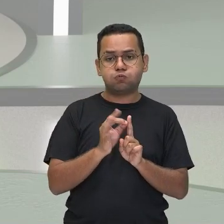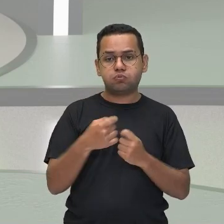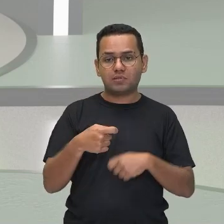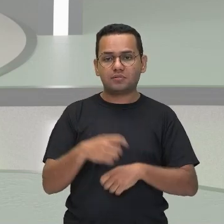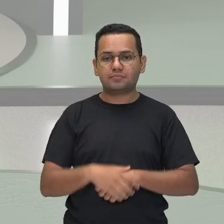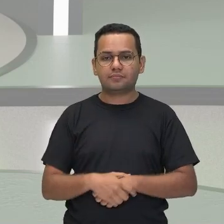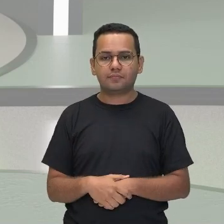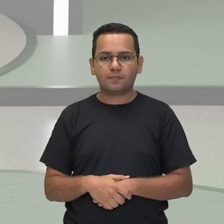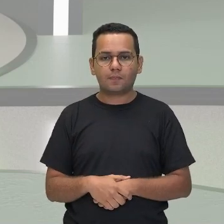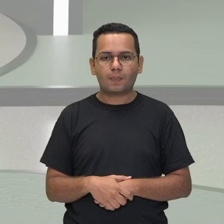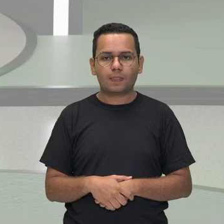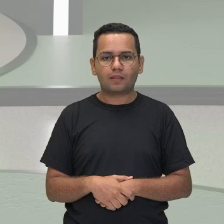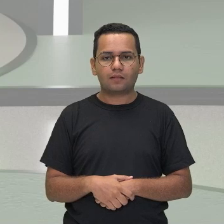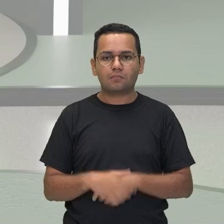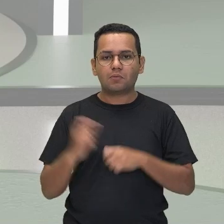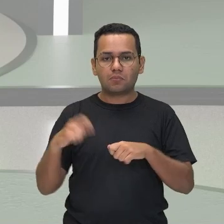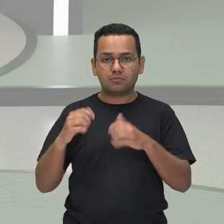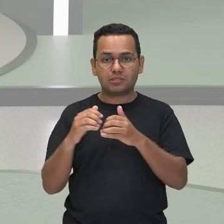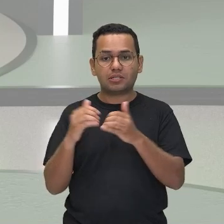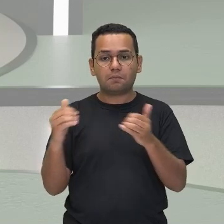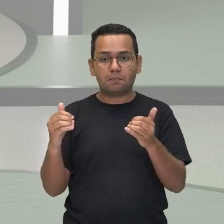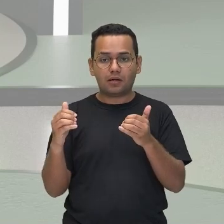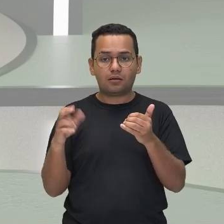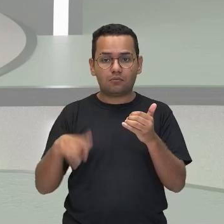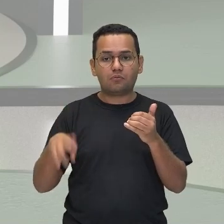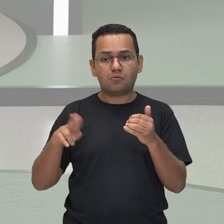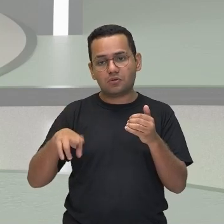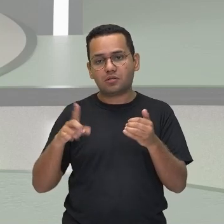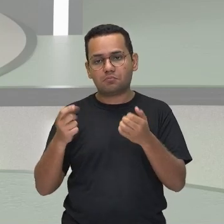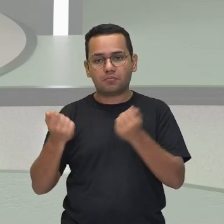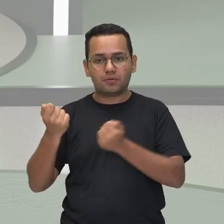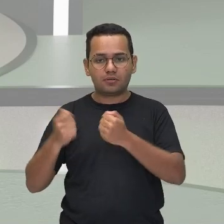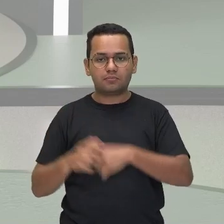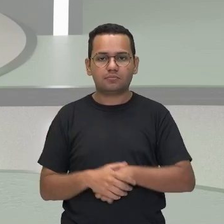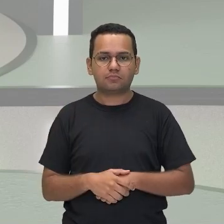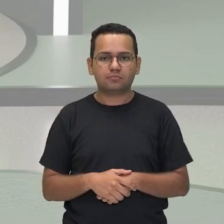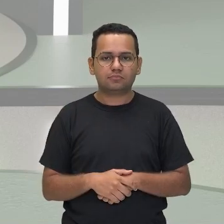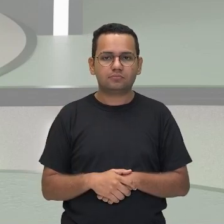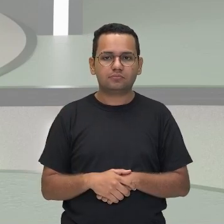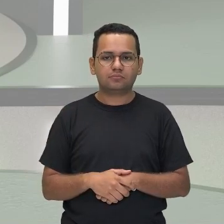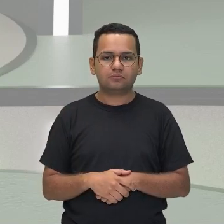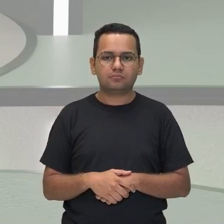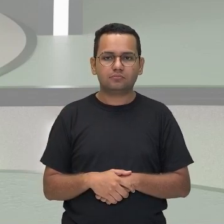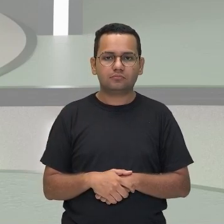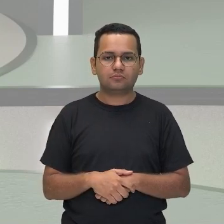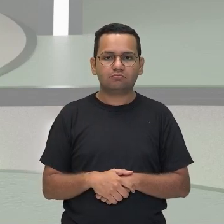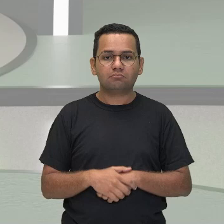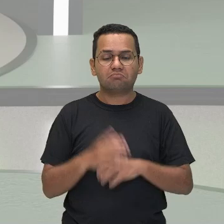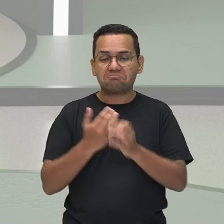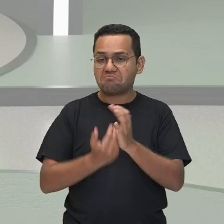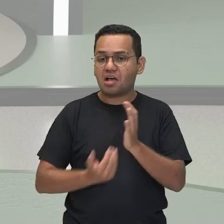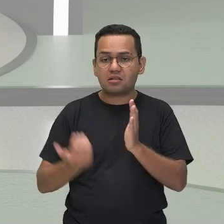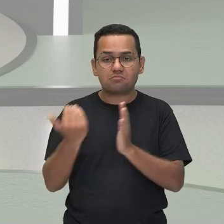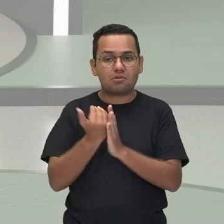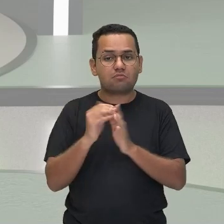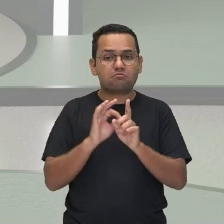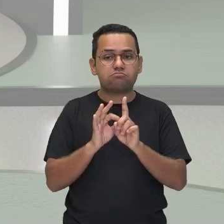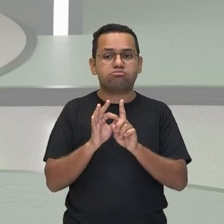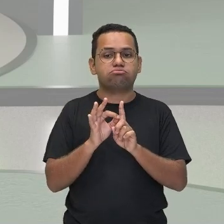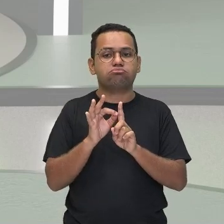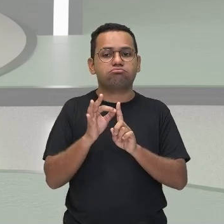quê? A gasolina, que vai ser usada nos automóveis. Emprega-se uma temperatura um pouco mais elevada, agora